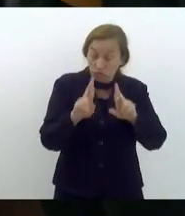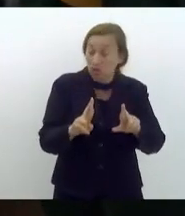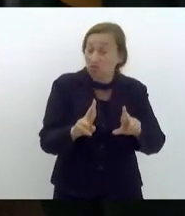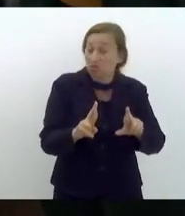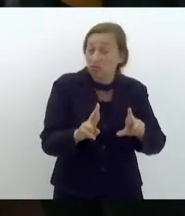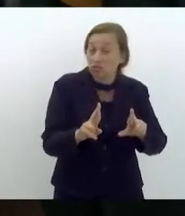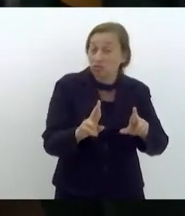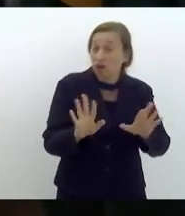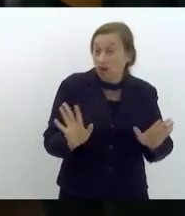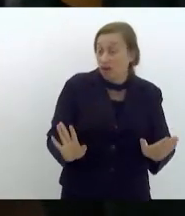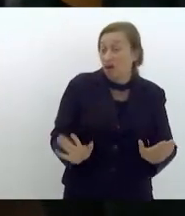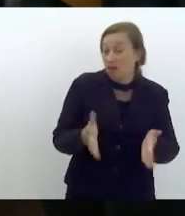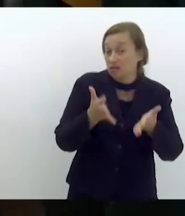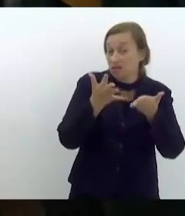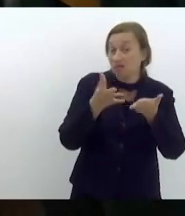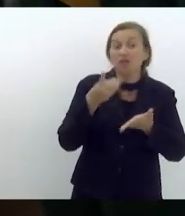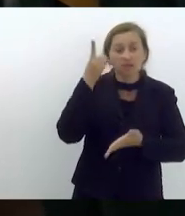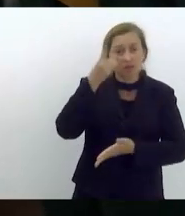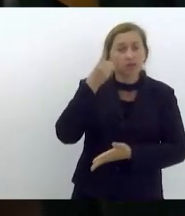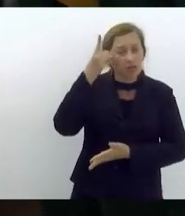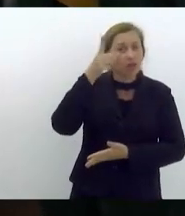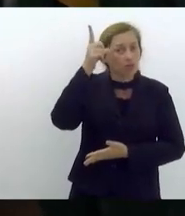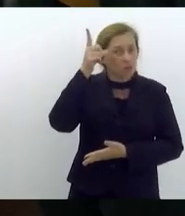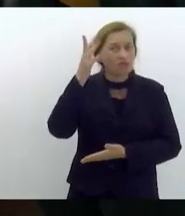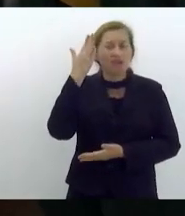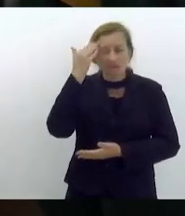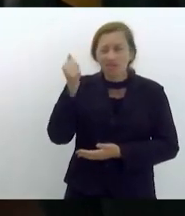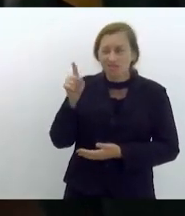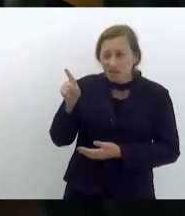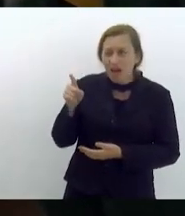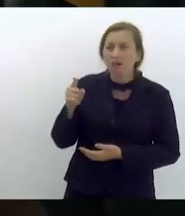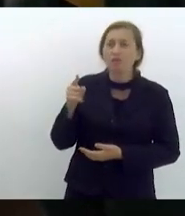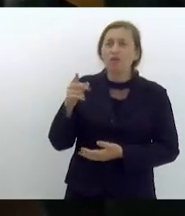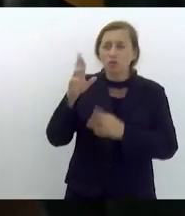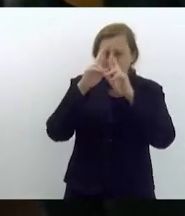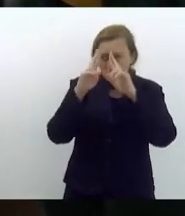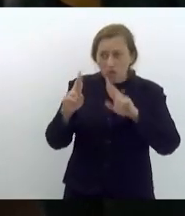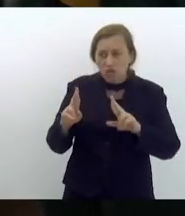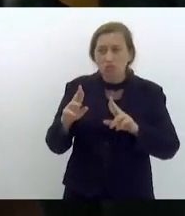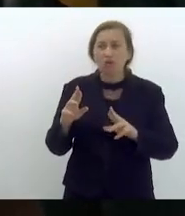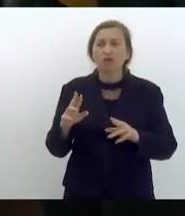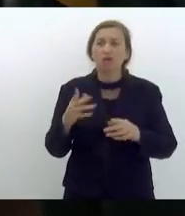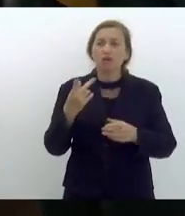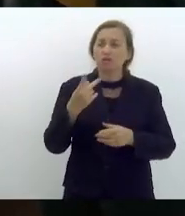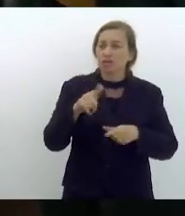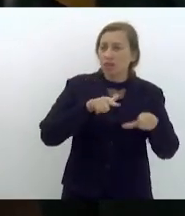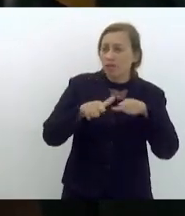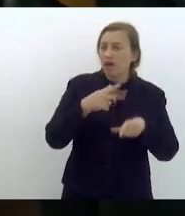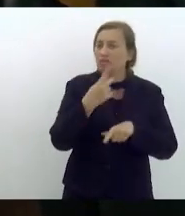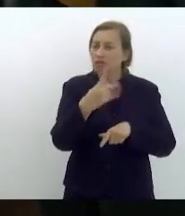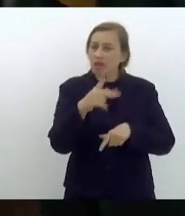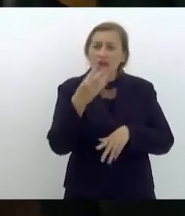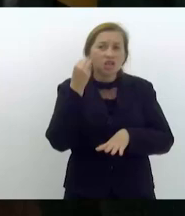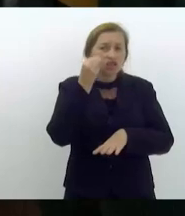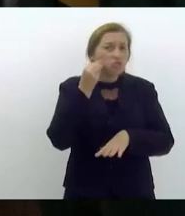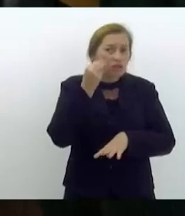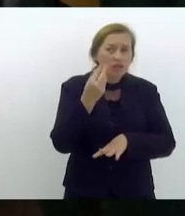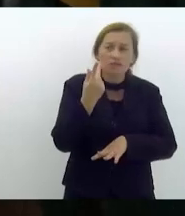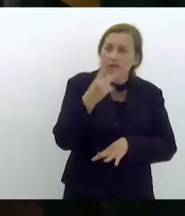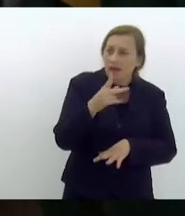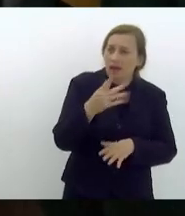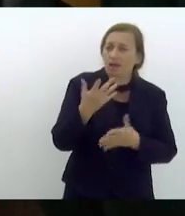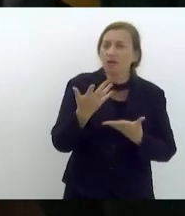a iniciativa da deputada Lucinha ela sabe do meu respeito ao mandato dela a experiência dela